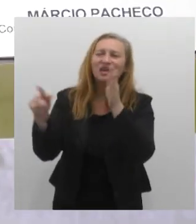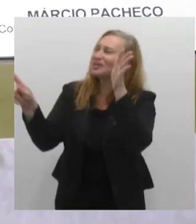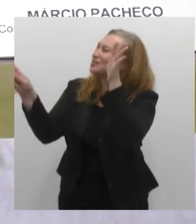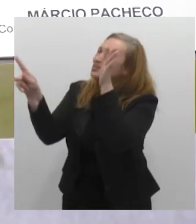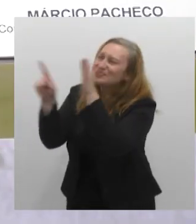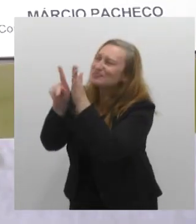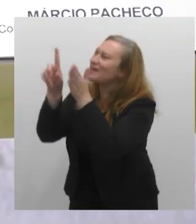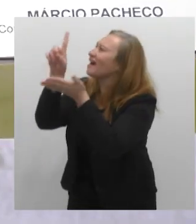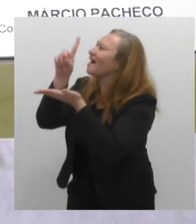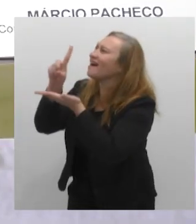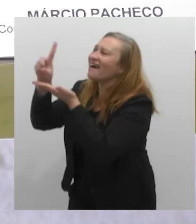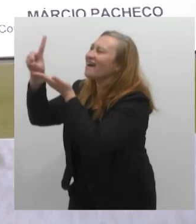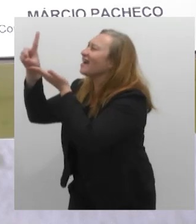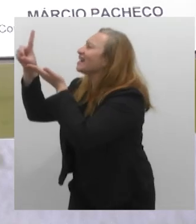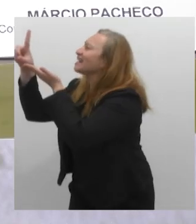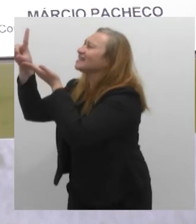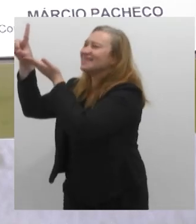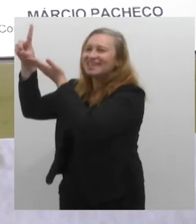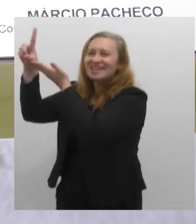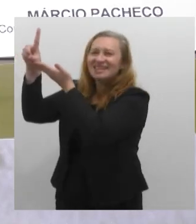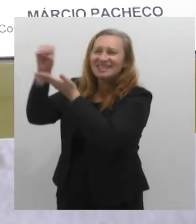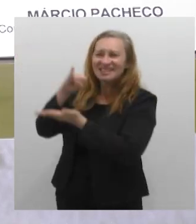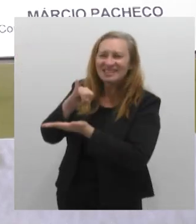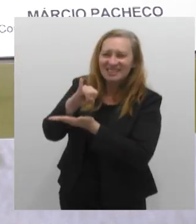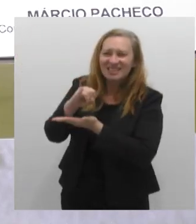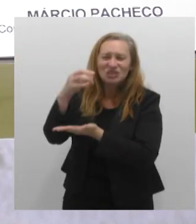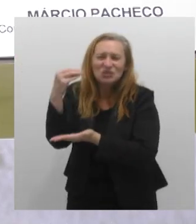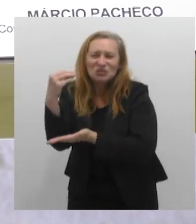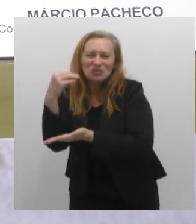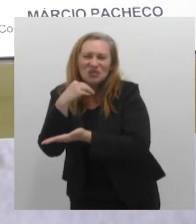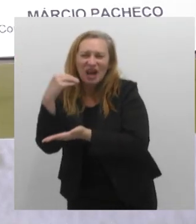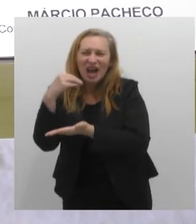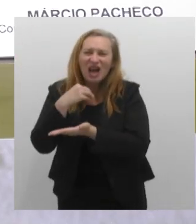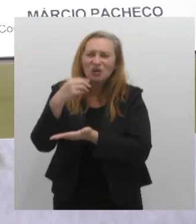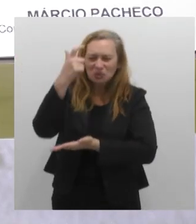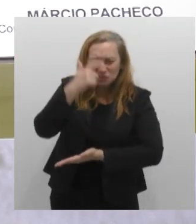Tudo é do Pai. Se sou fraco e